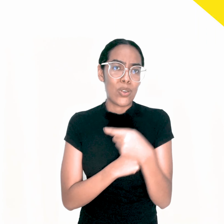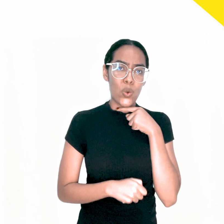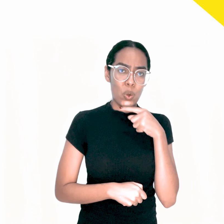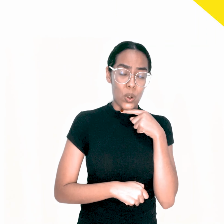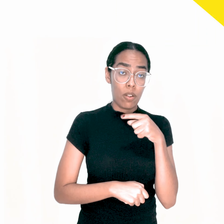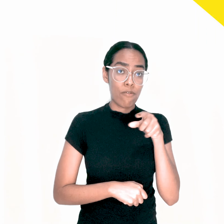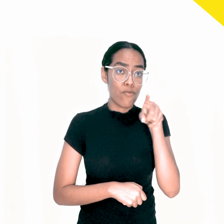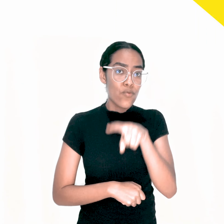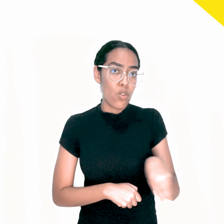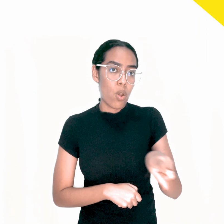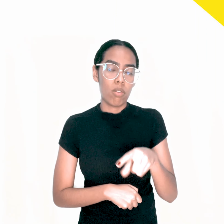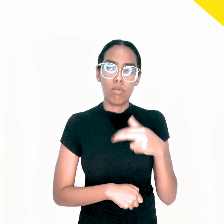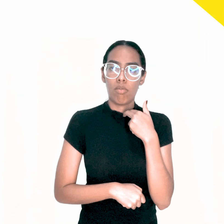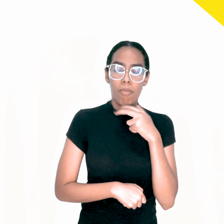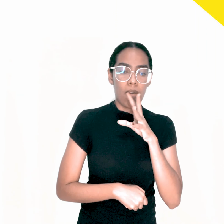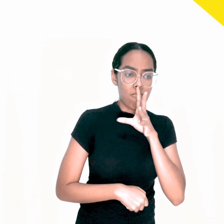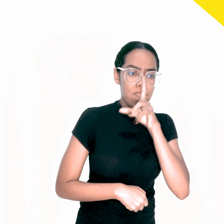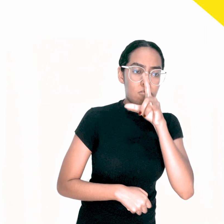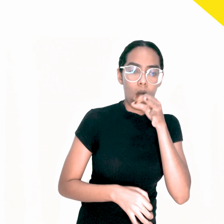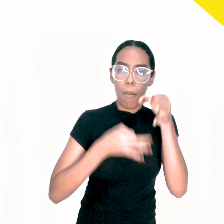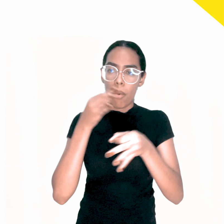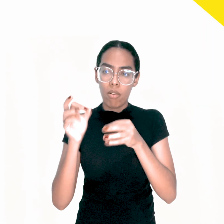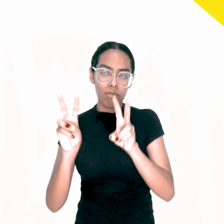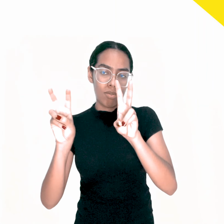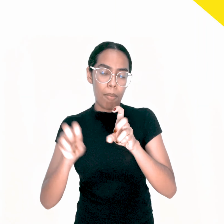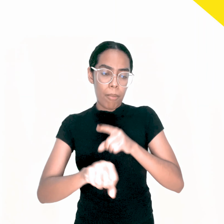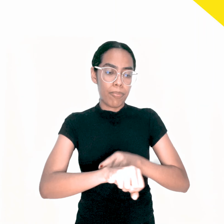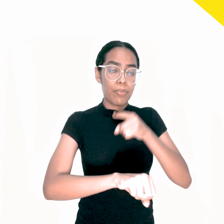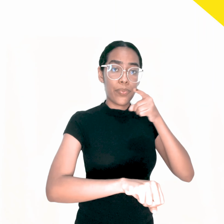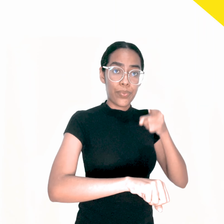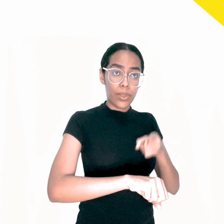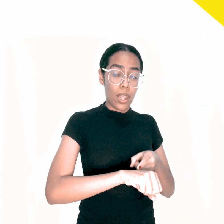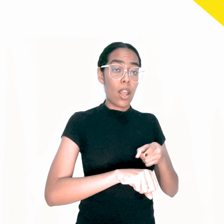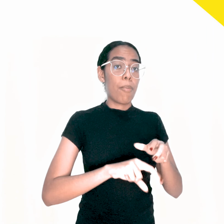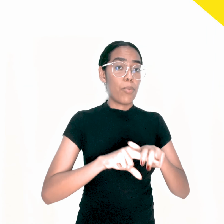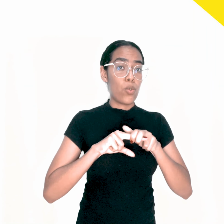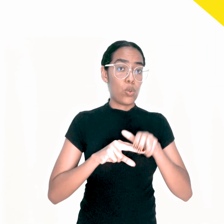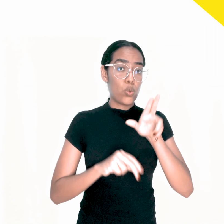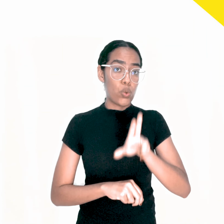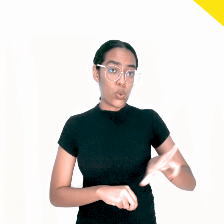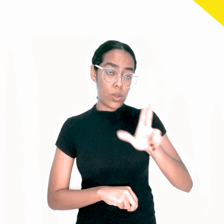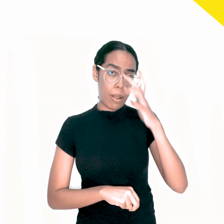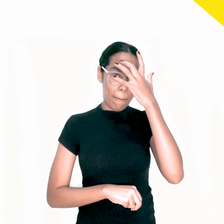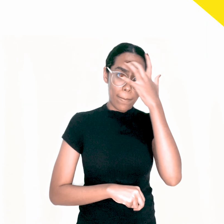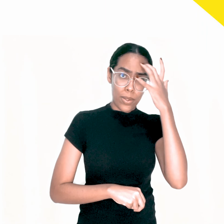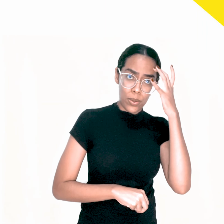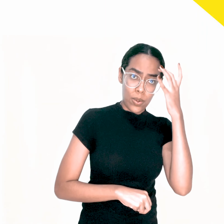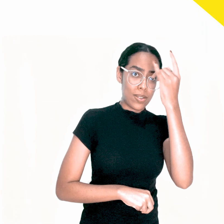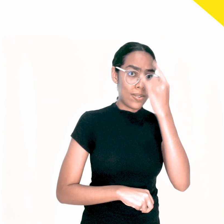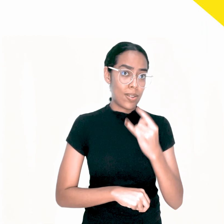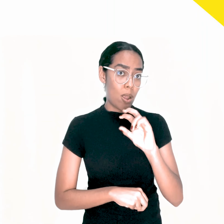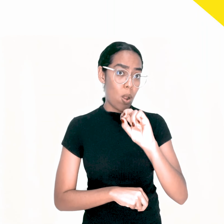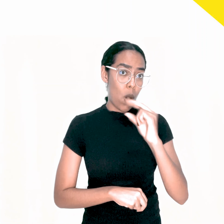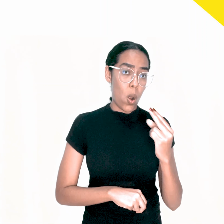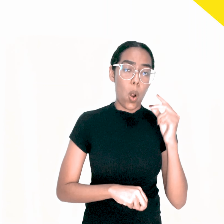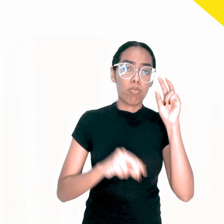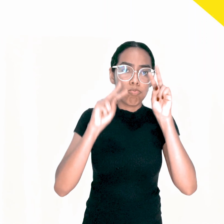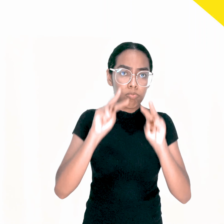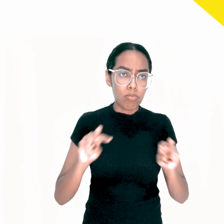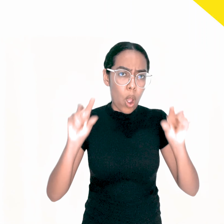meta na escolha sobre a usabilidade da bengala Usa a bengala a pessoa cega ou com baixa visão Que